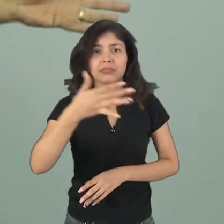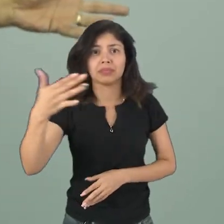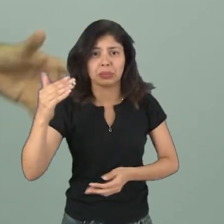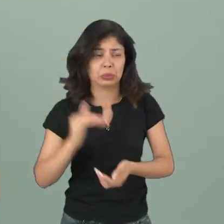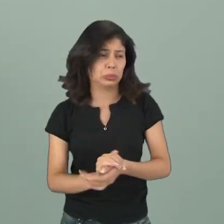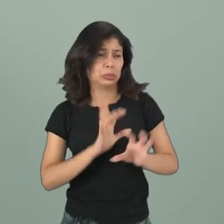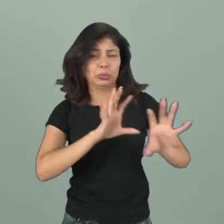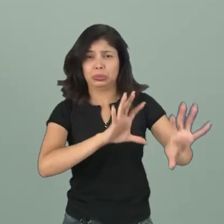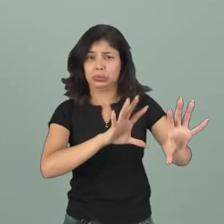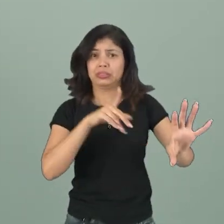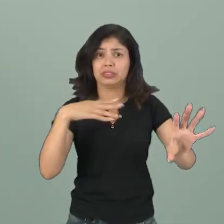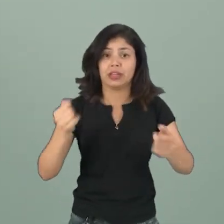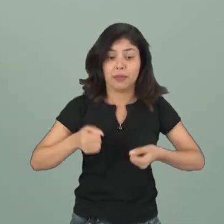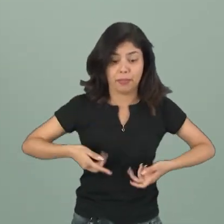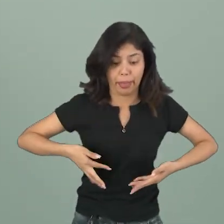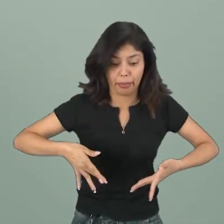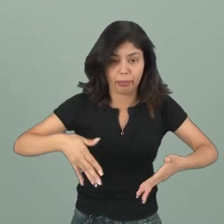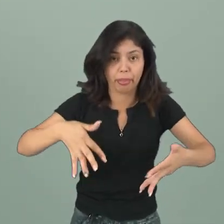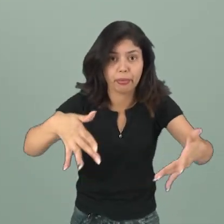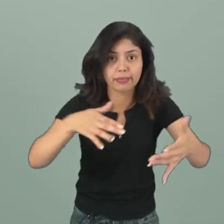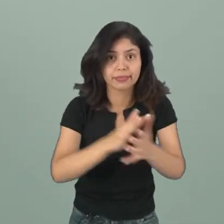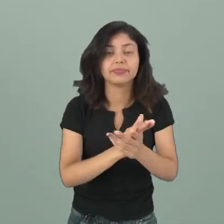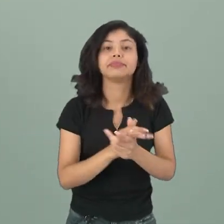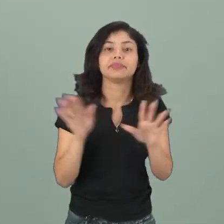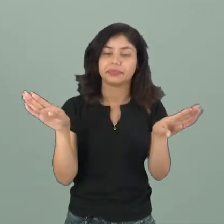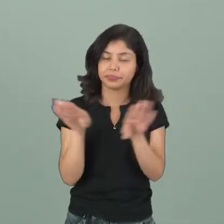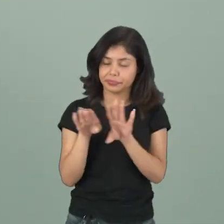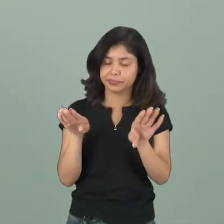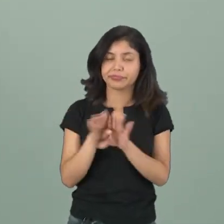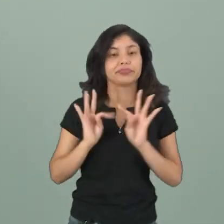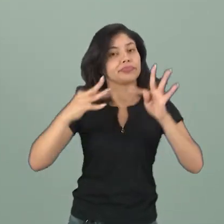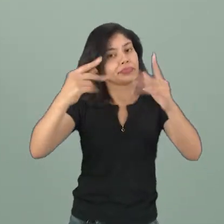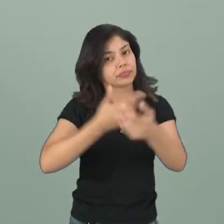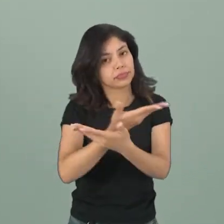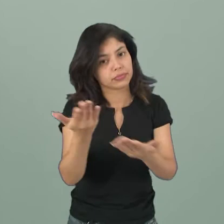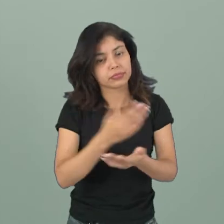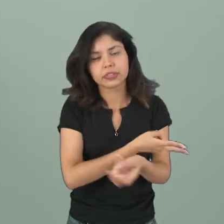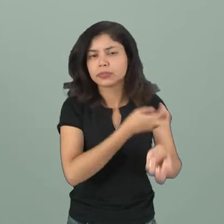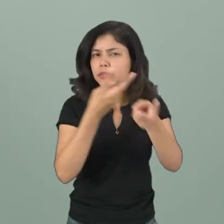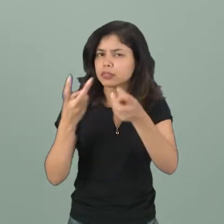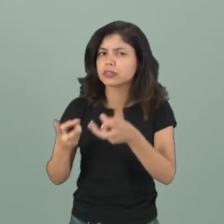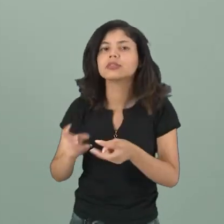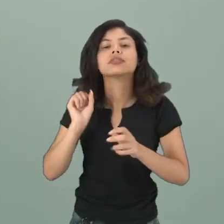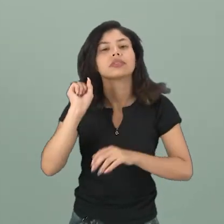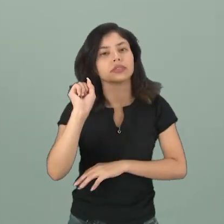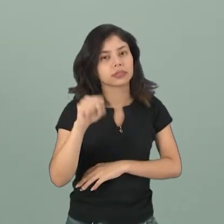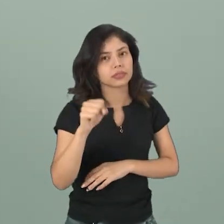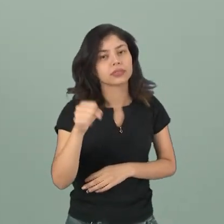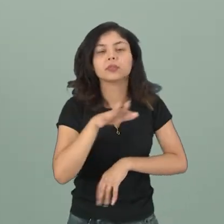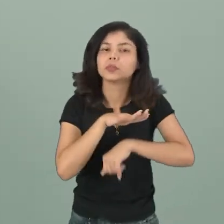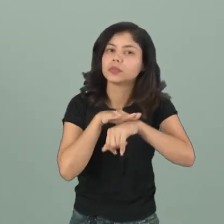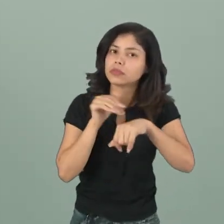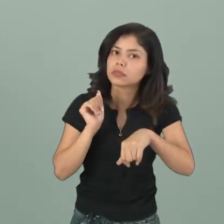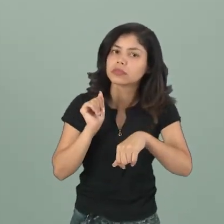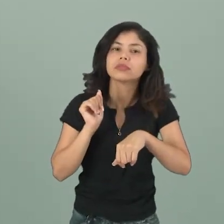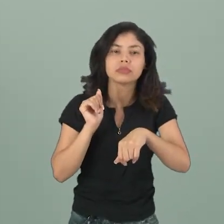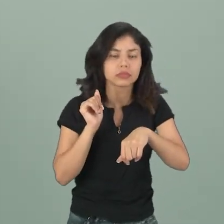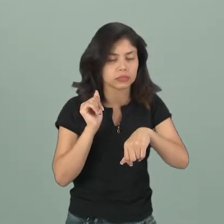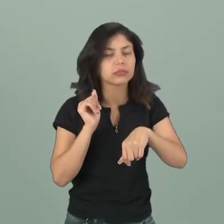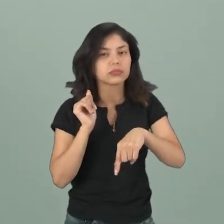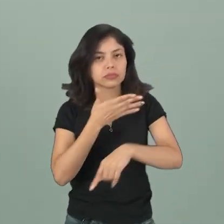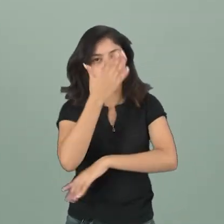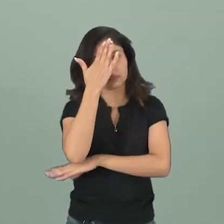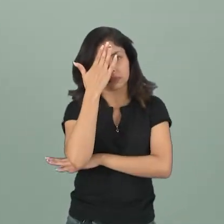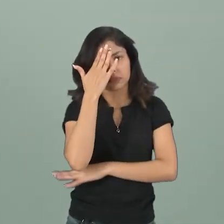chorume que foi derramado na pista. Então, tudo isso faz parte da percepção que você é chamado para